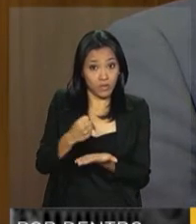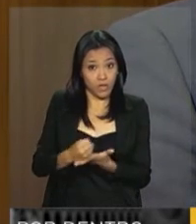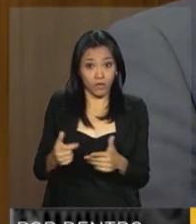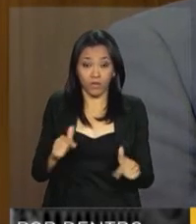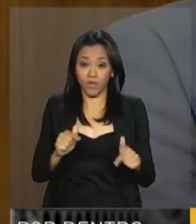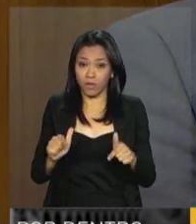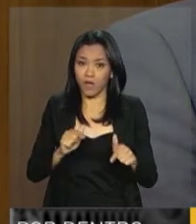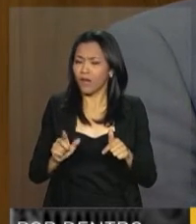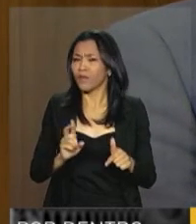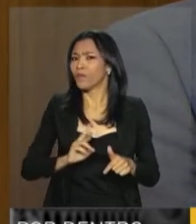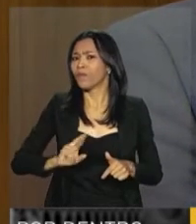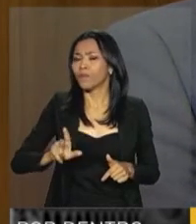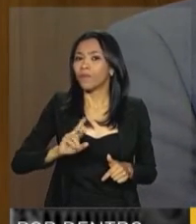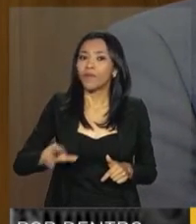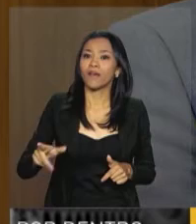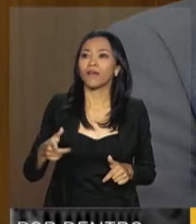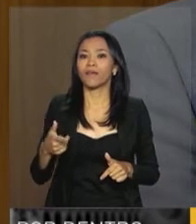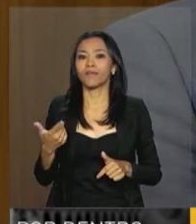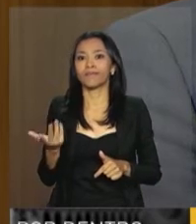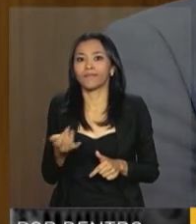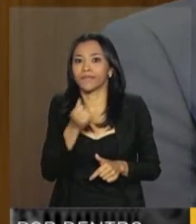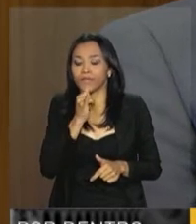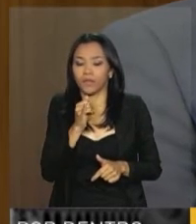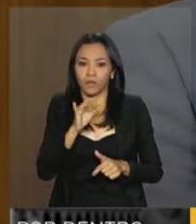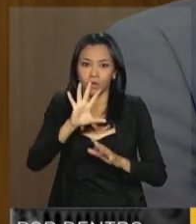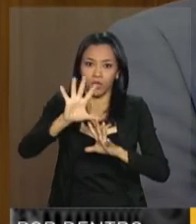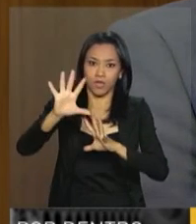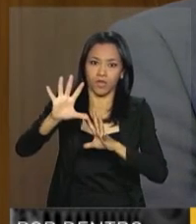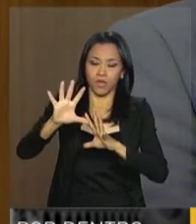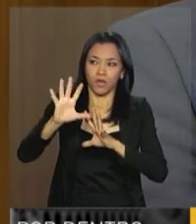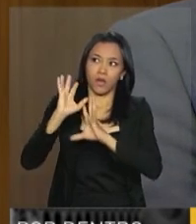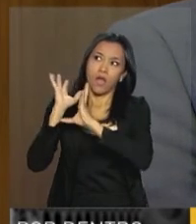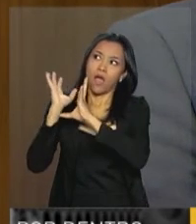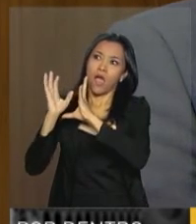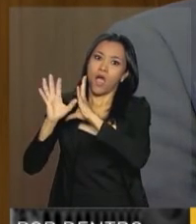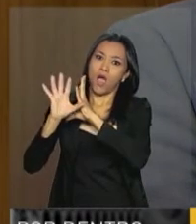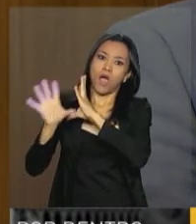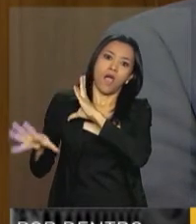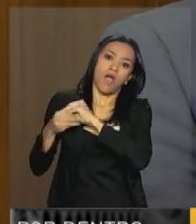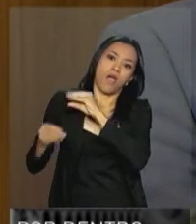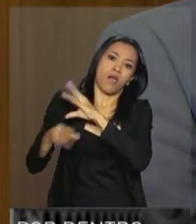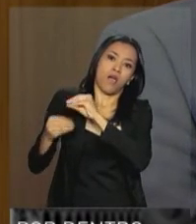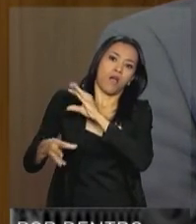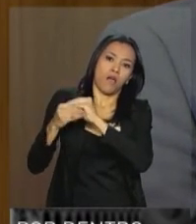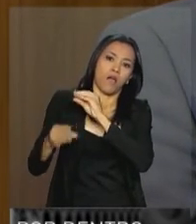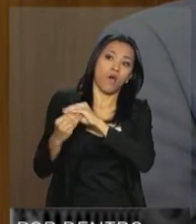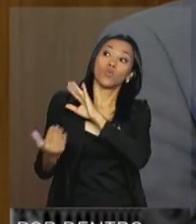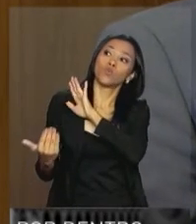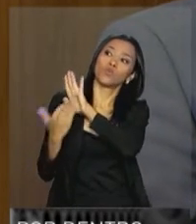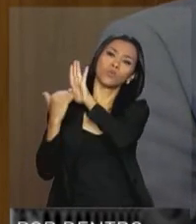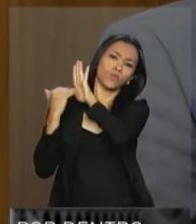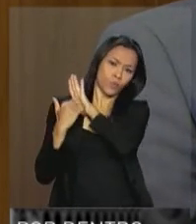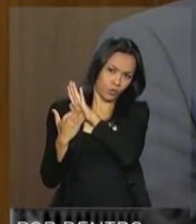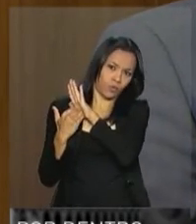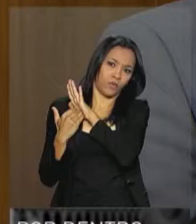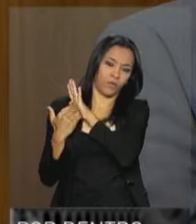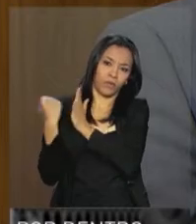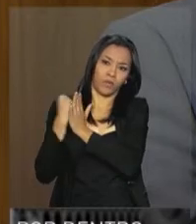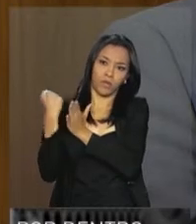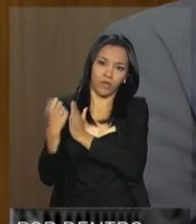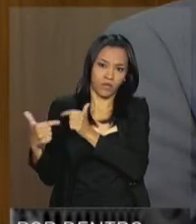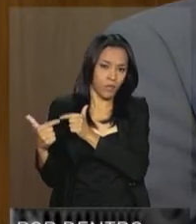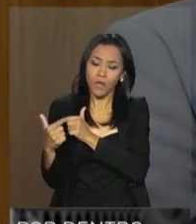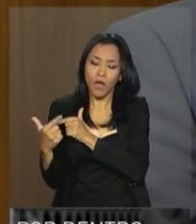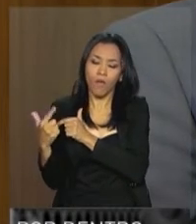é com relação ao somatório a dos últimos contratos de trabalho é com relação ao número de meses efetivos